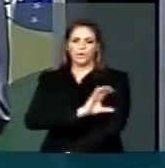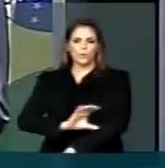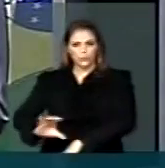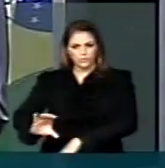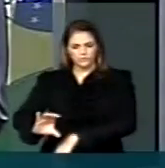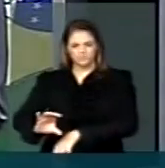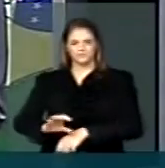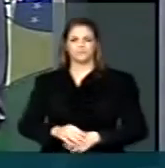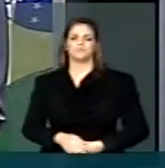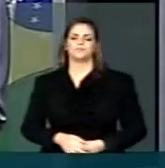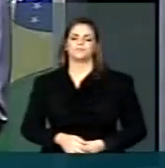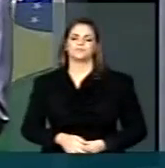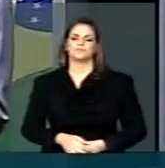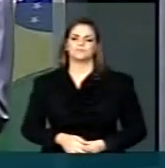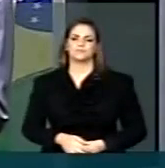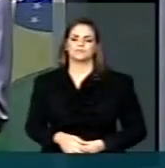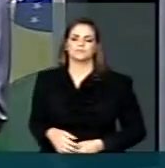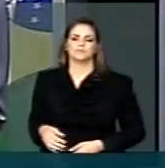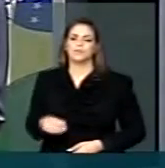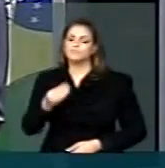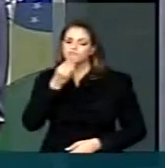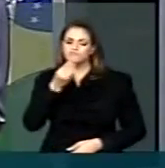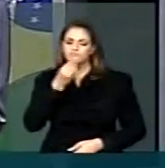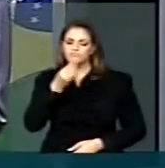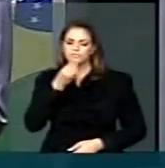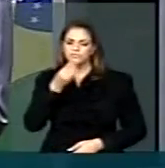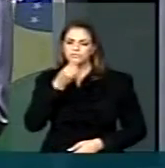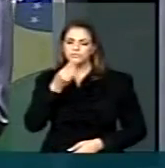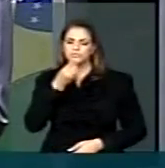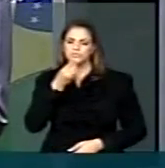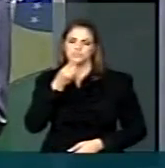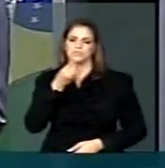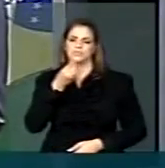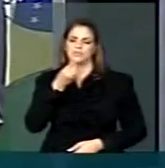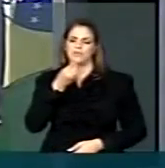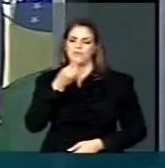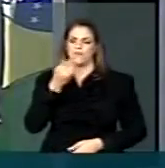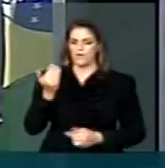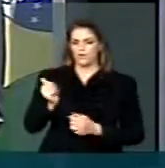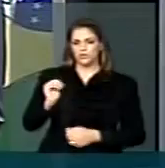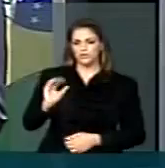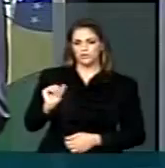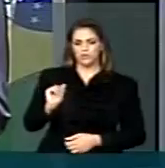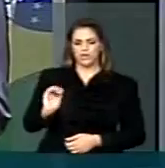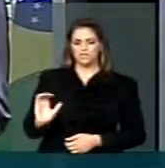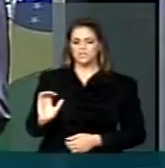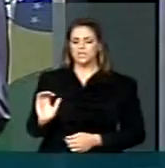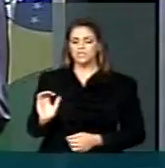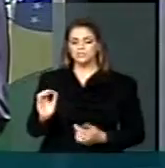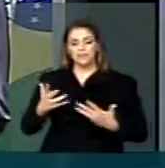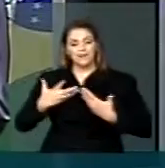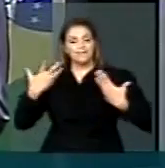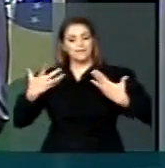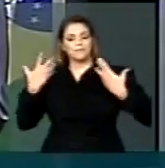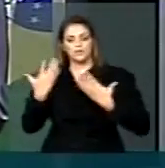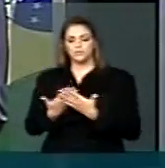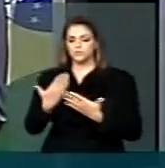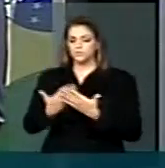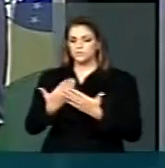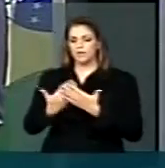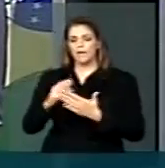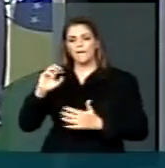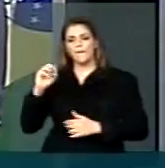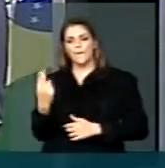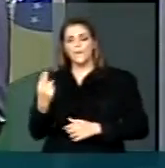Com essa alteração, motivar-se-ia o interno a participar das atividades de estudo ou das atividades de